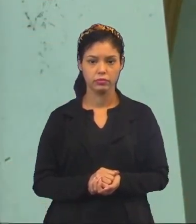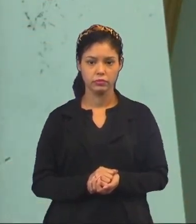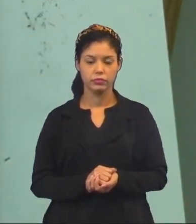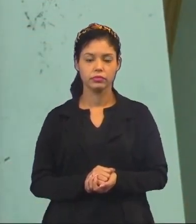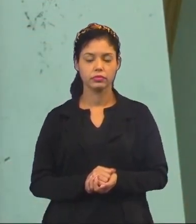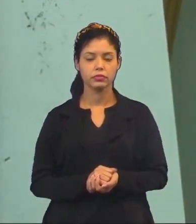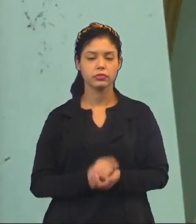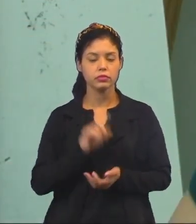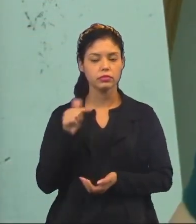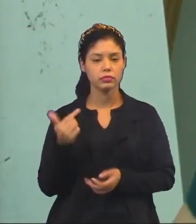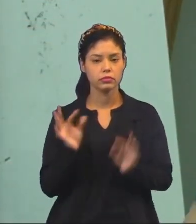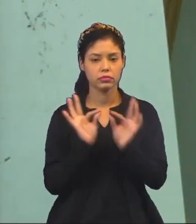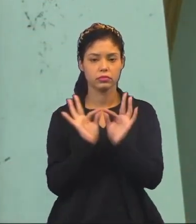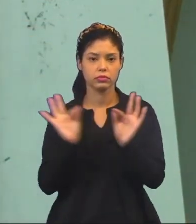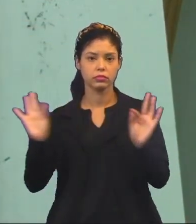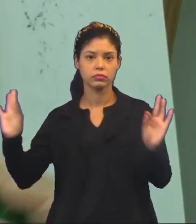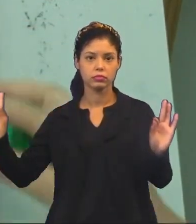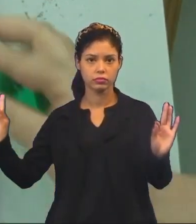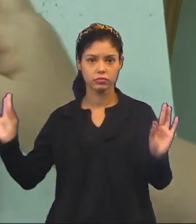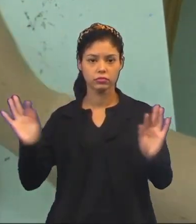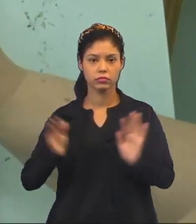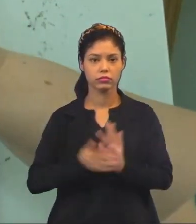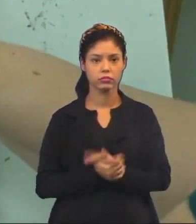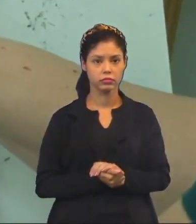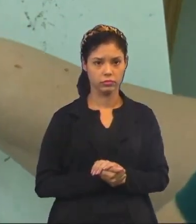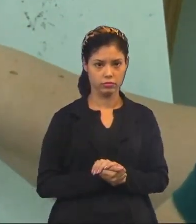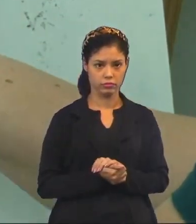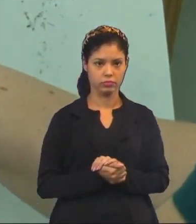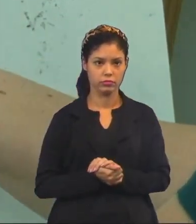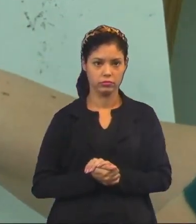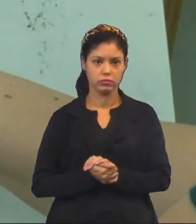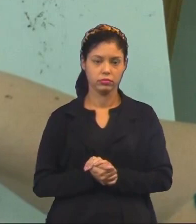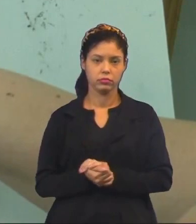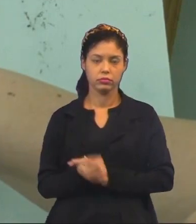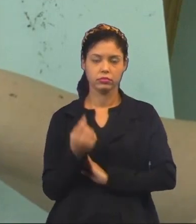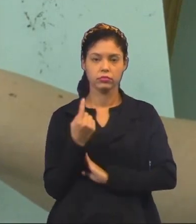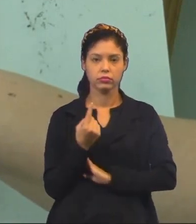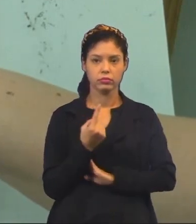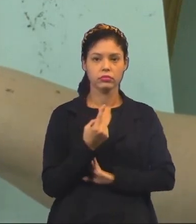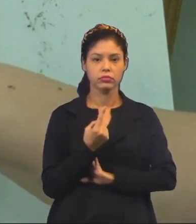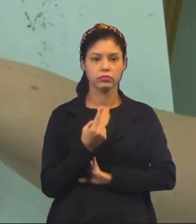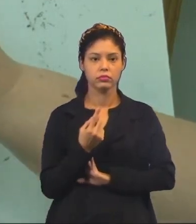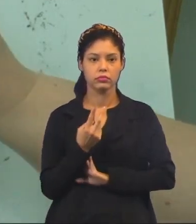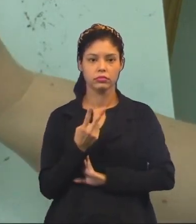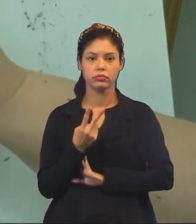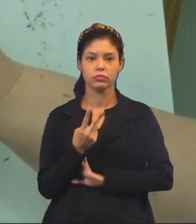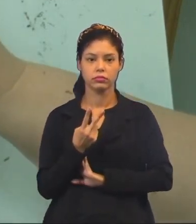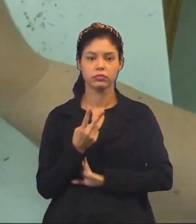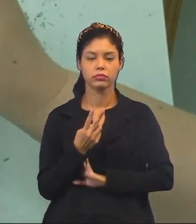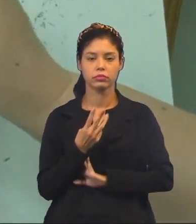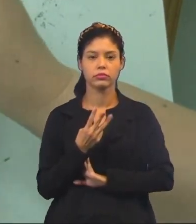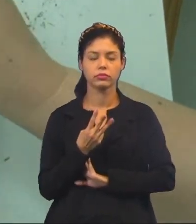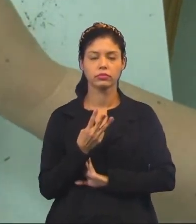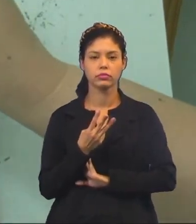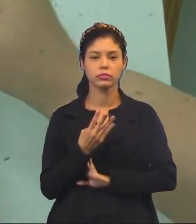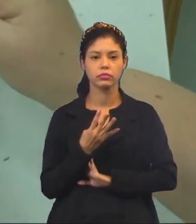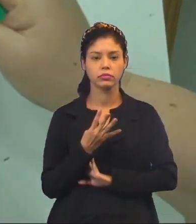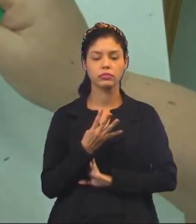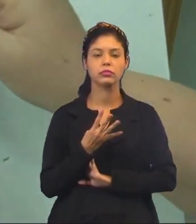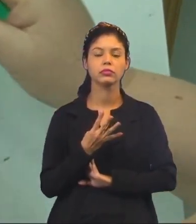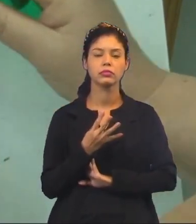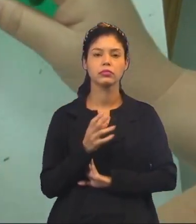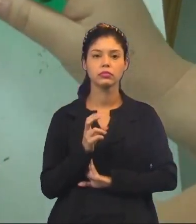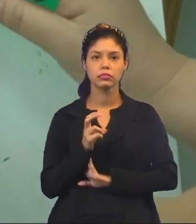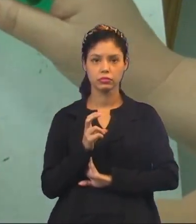Agora, vamos ver quantos quadradinhos nós vamos ter de comprimento. Vamos contar comigo? 1, 2,